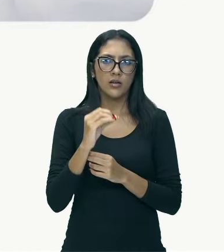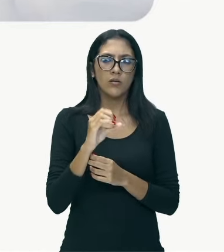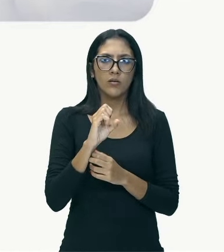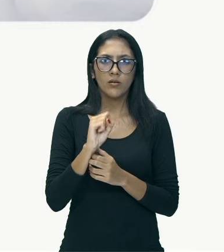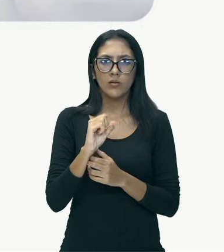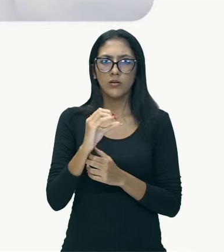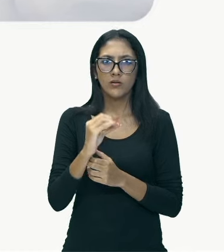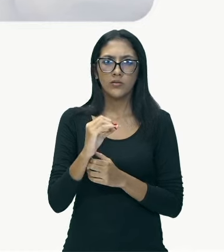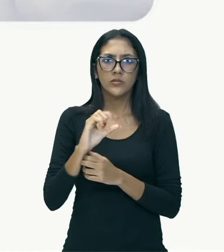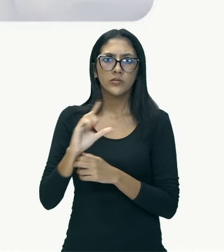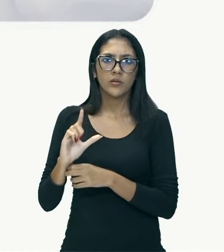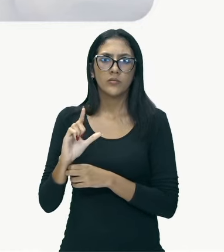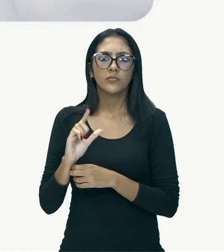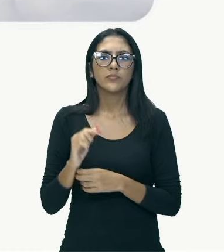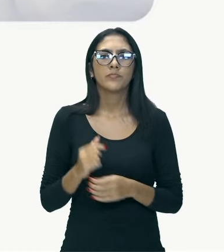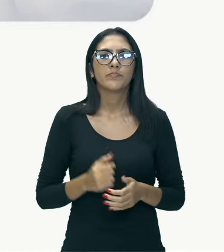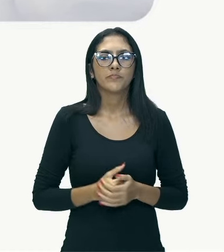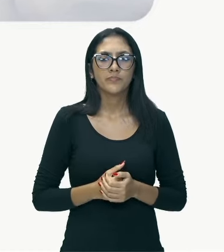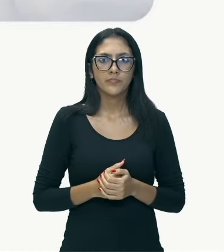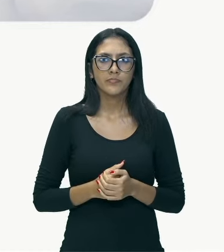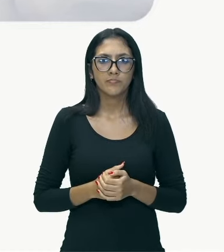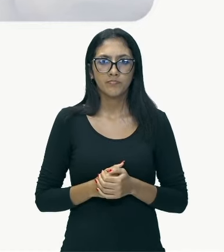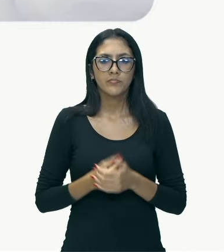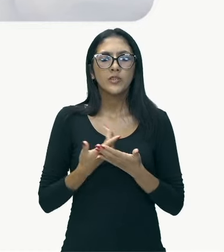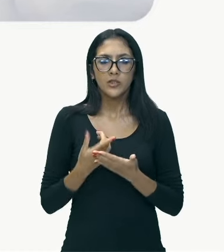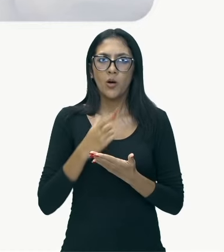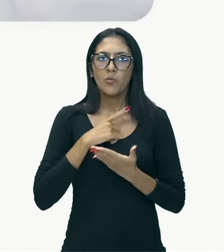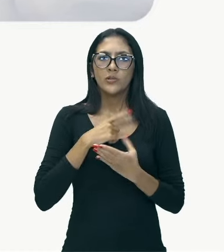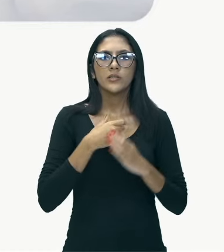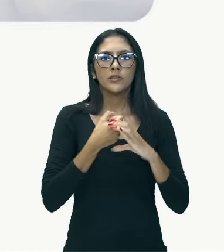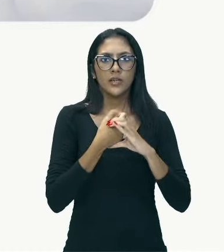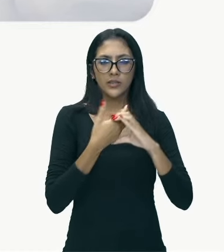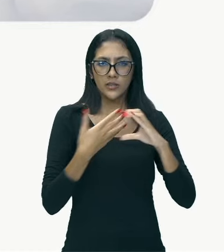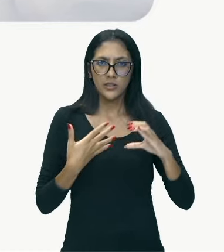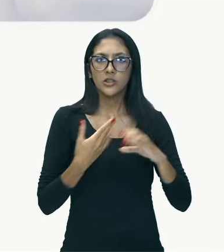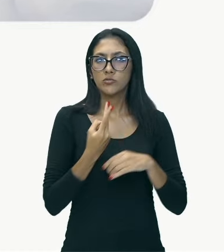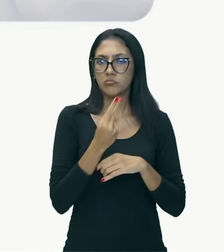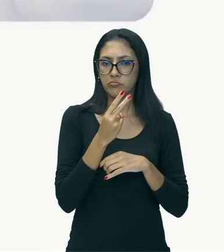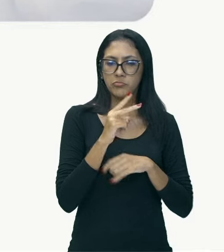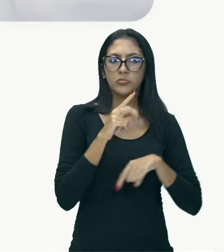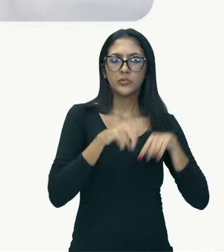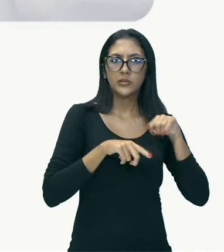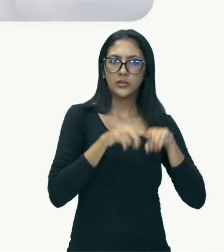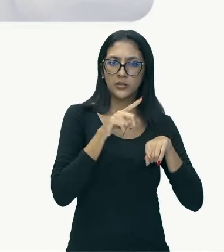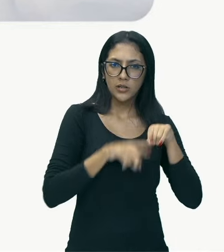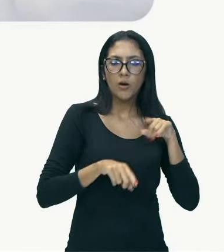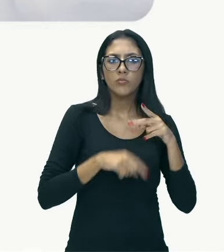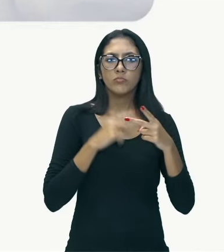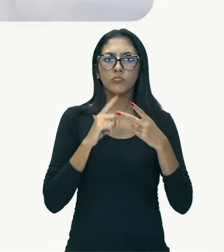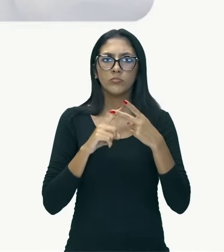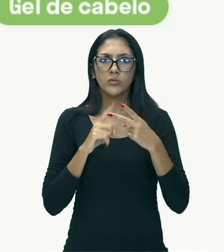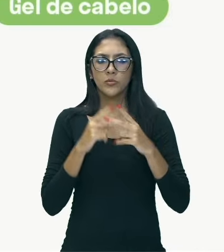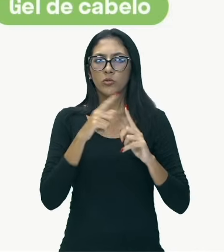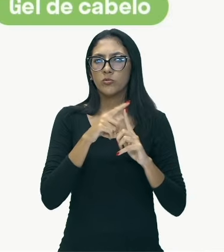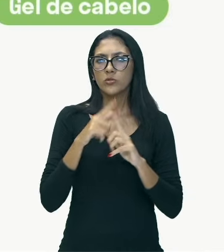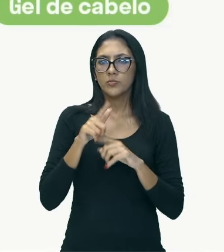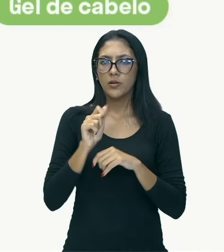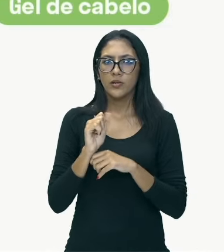como disperso um sólido ou um líquido, e o componente dispersante vai ser o